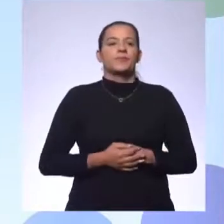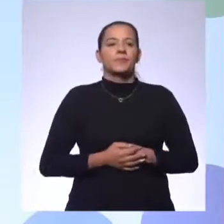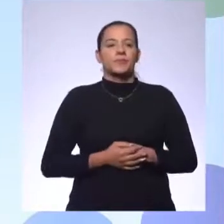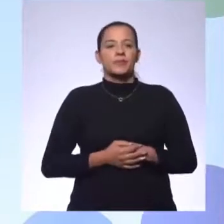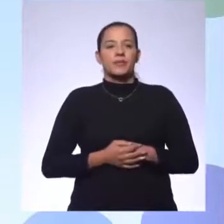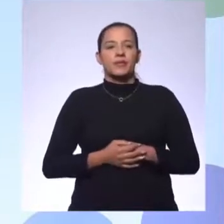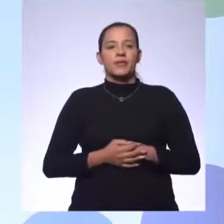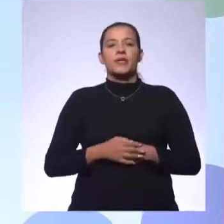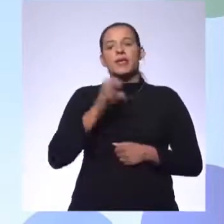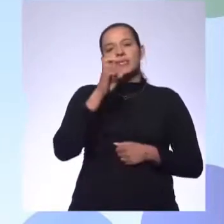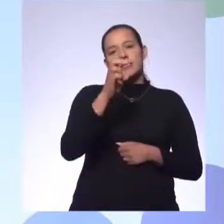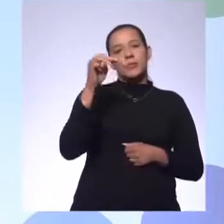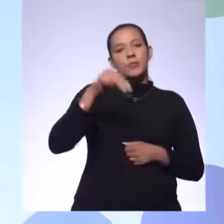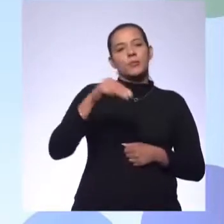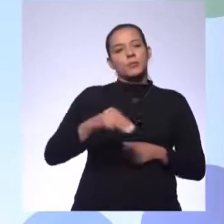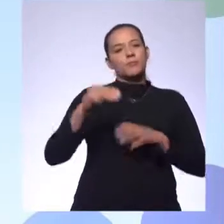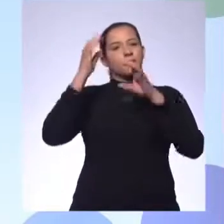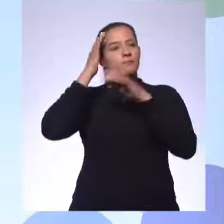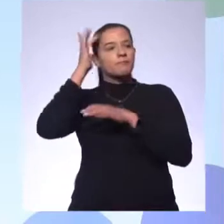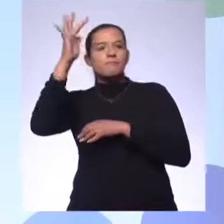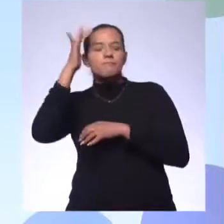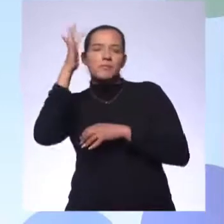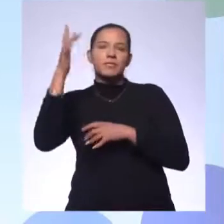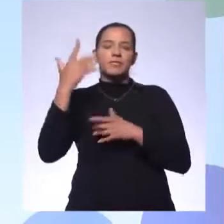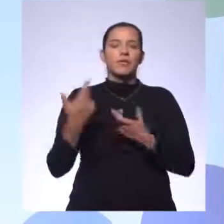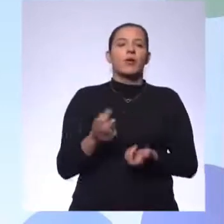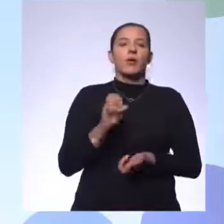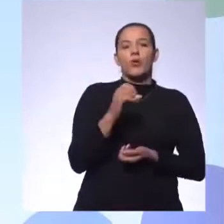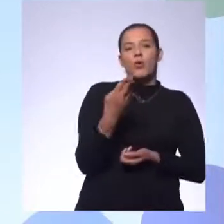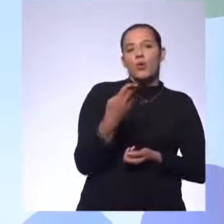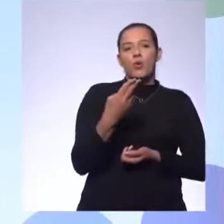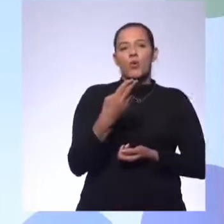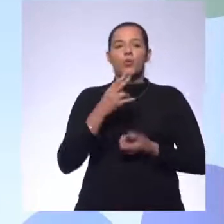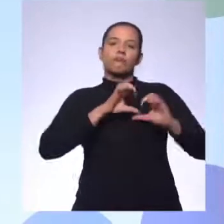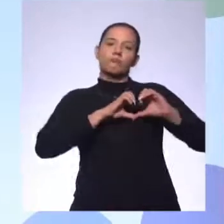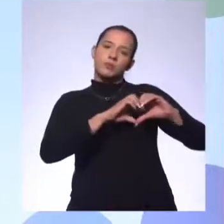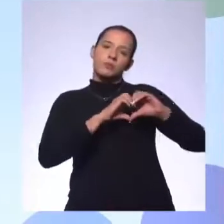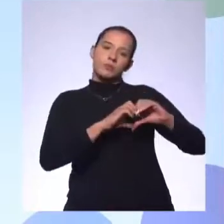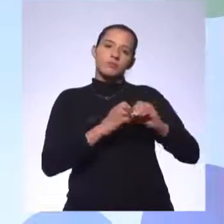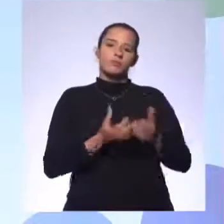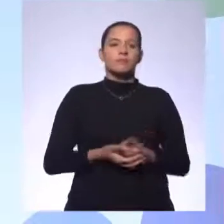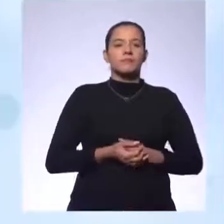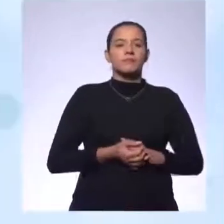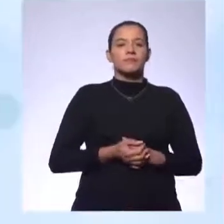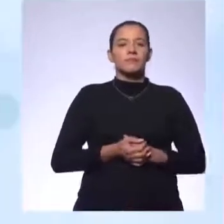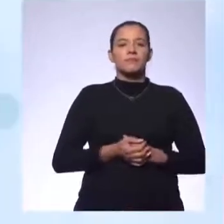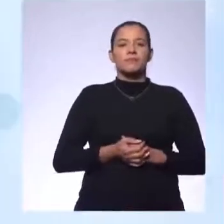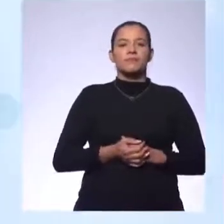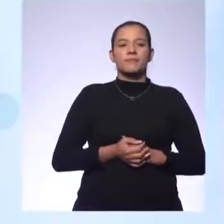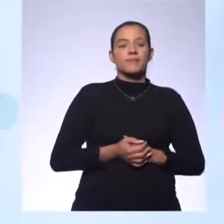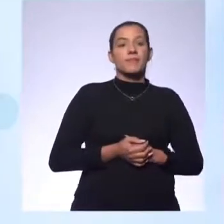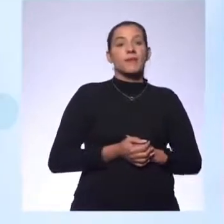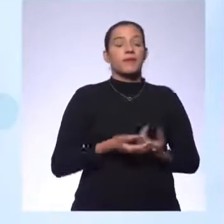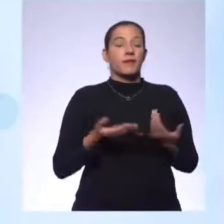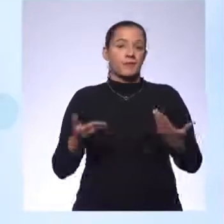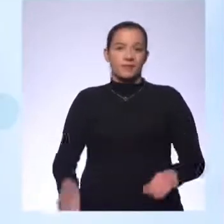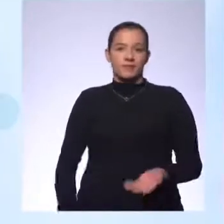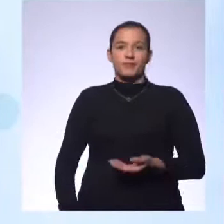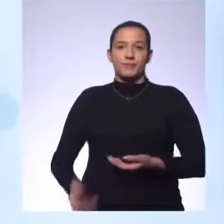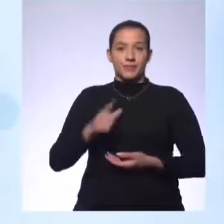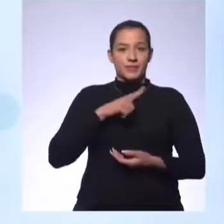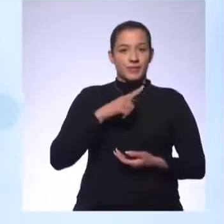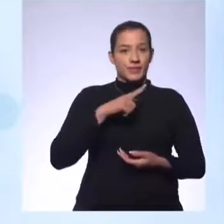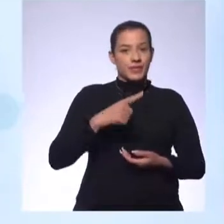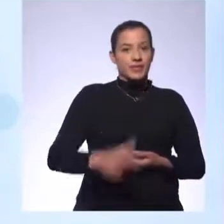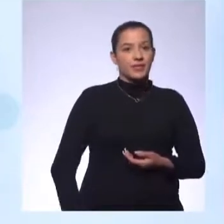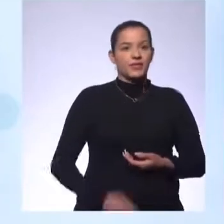que era apenas 5 minutos para pensar e fazer alguma coisa, ou 5 minutos apenas para amar? Olha, tem um filme que eu acho bem legal, chama-se 2 Minutos